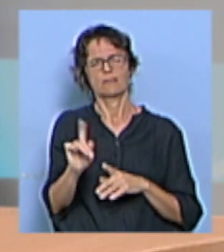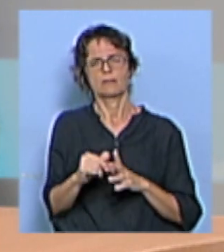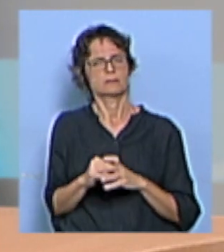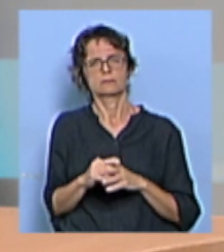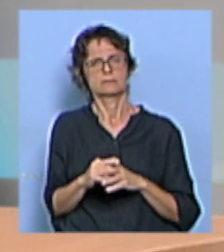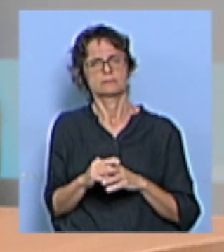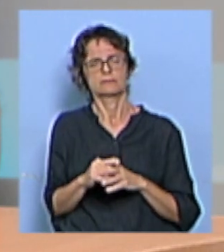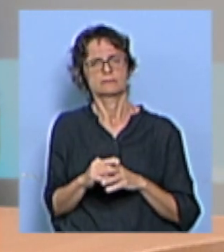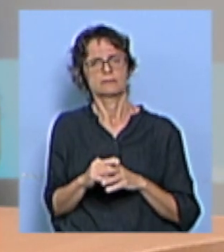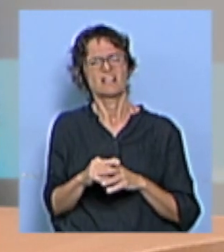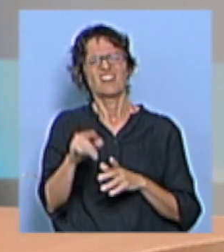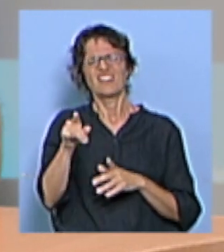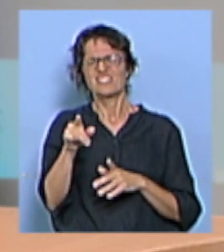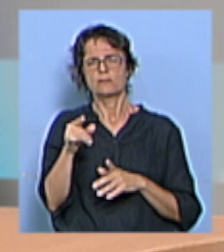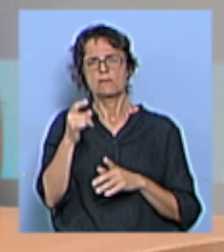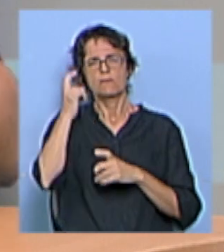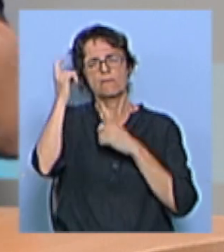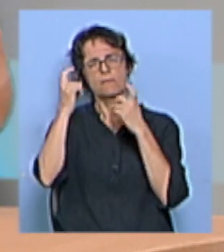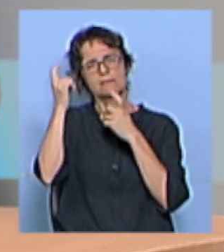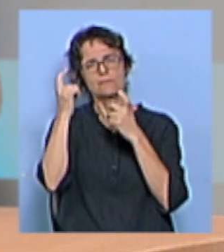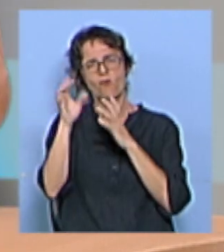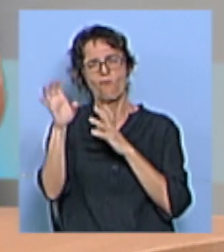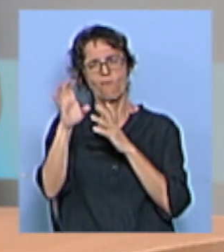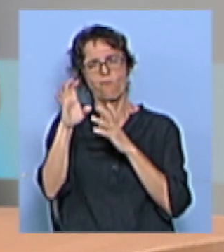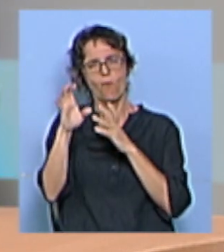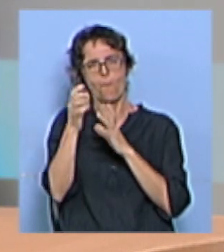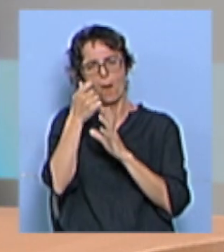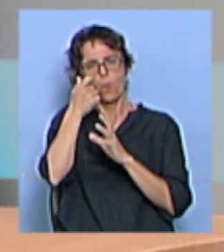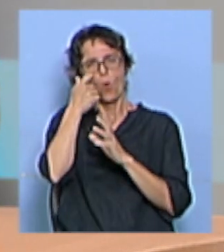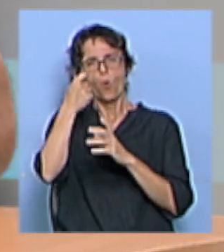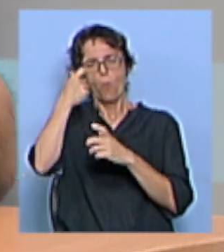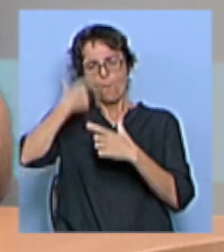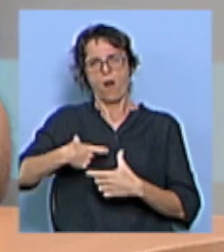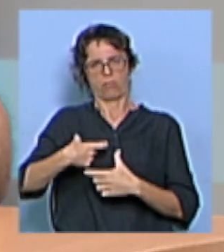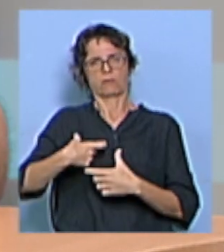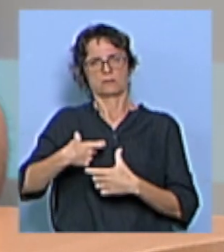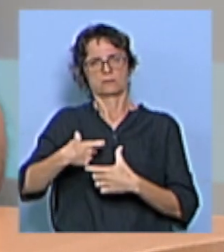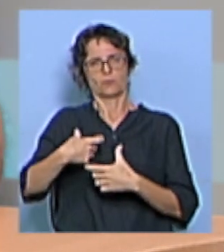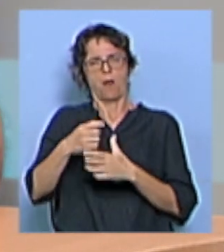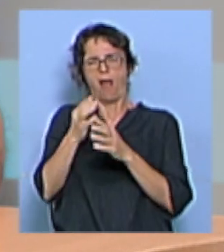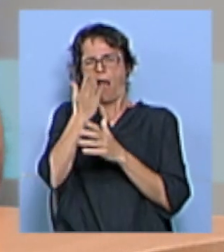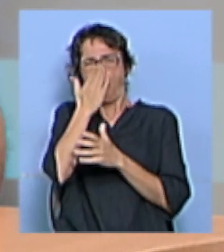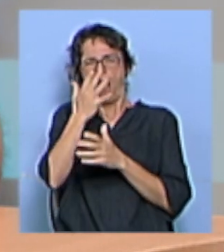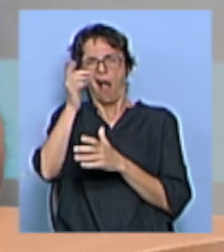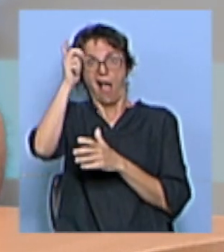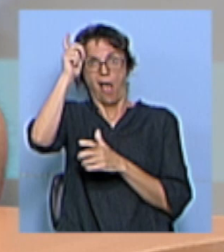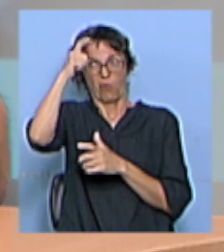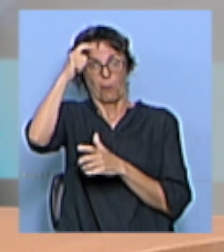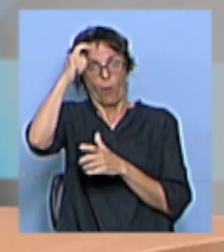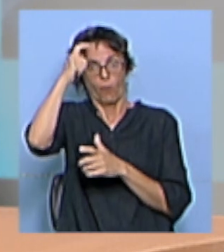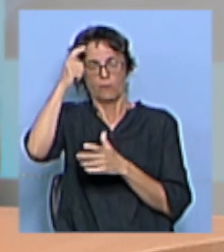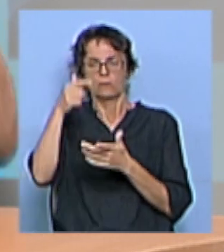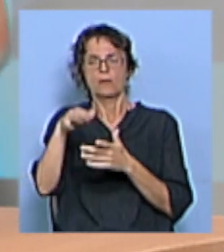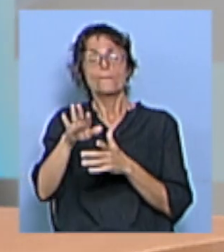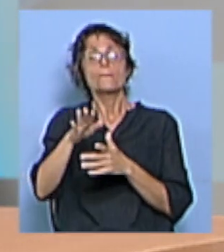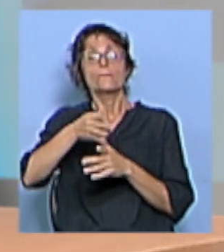pensamentos demasiado humanos, quase demoníacos. Não, os pensamentos de Deus são, a palavra tem que ser proclamada